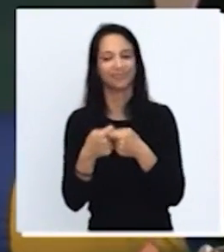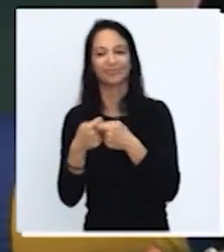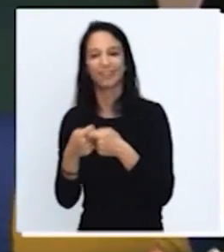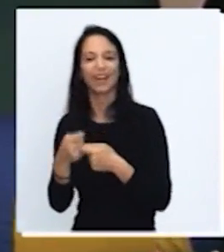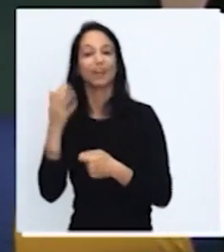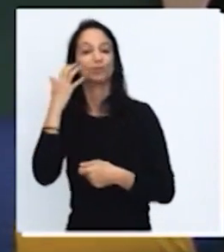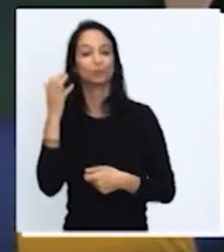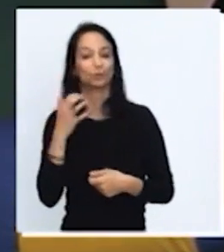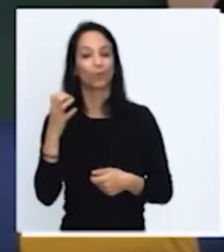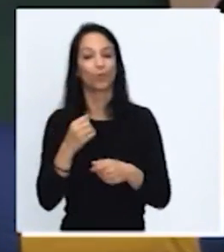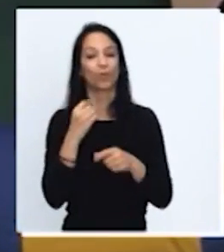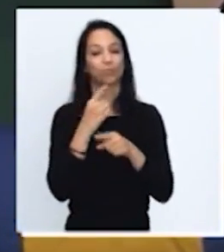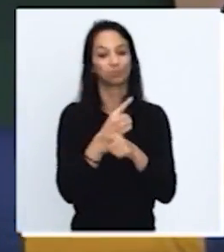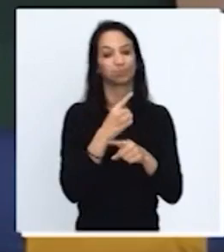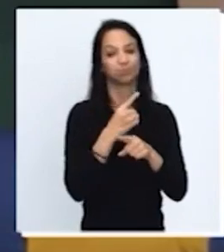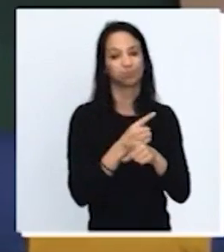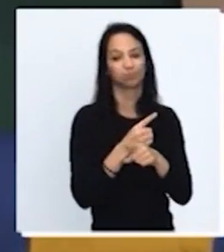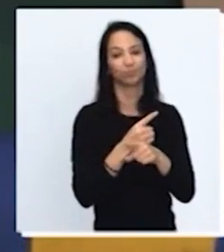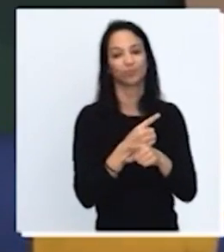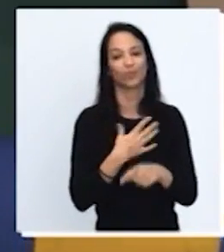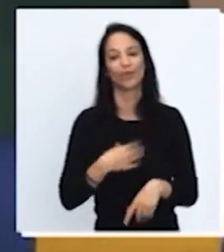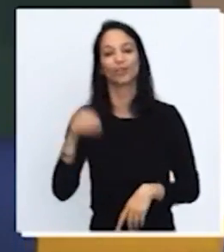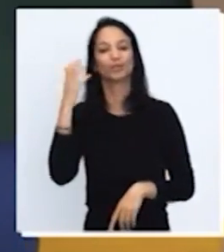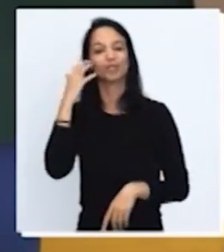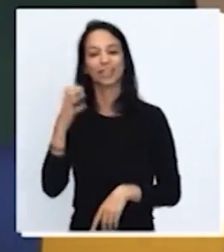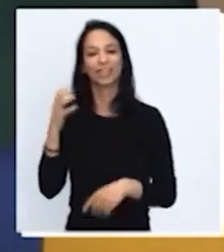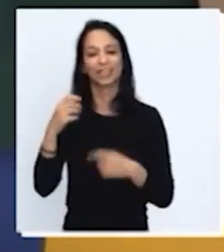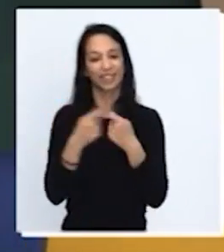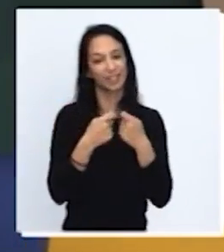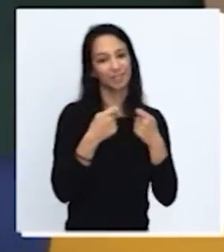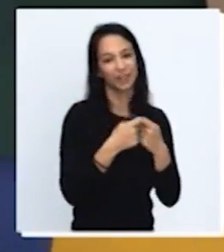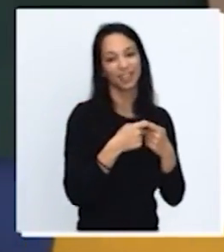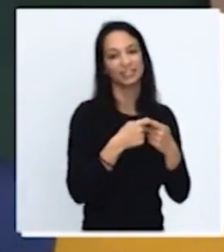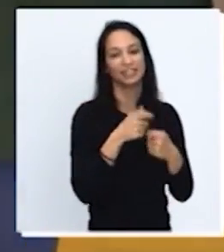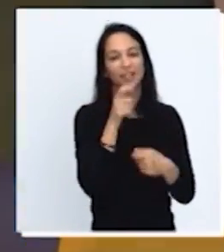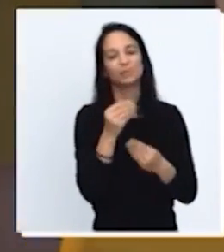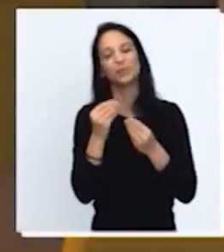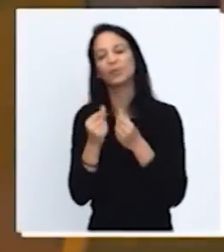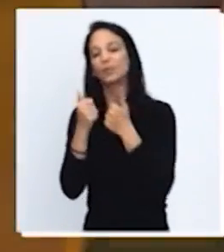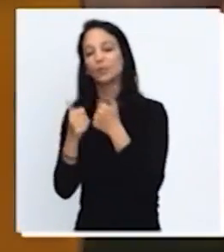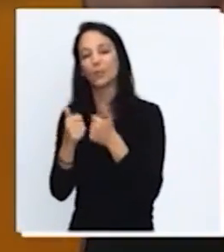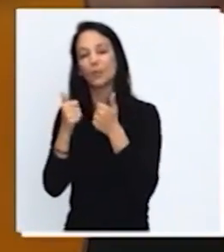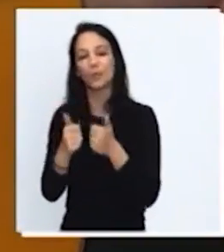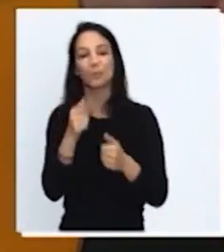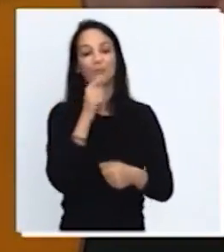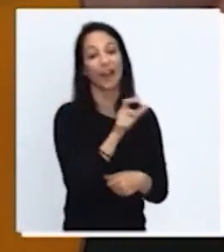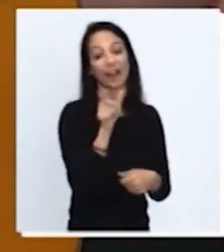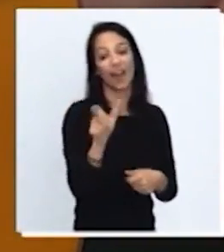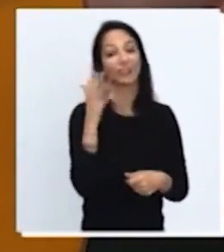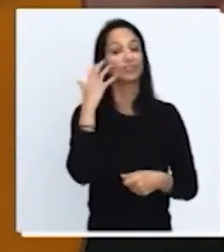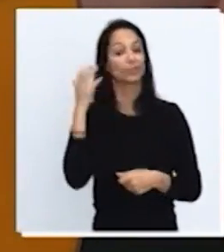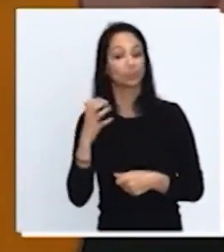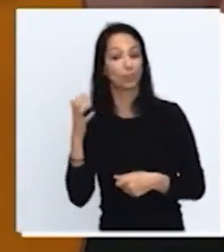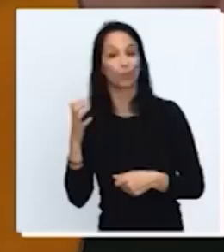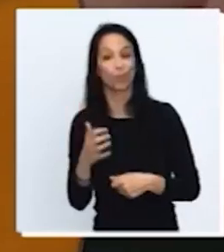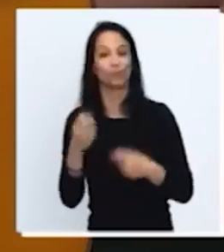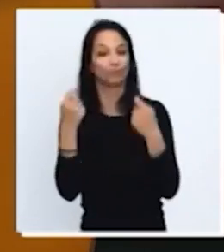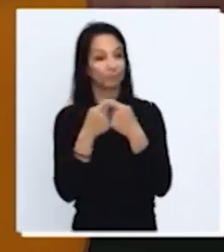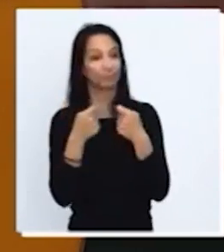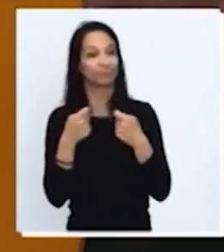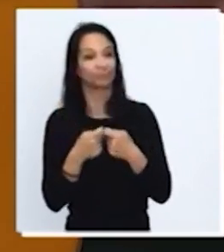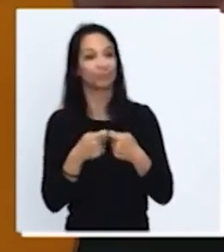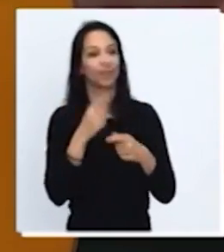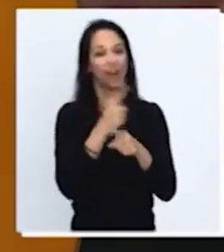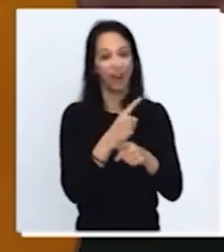som. Gosto de rimar, isto é mesmo bom. Palavras que rimam terminam no